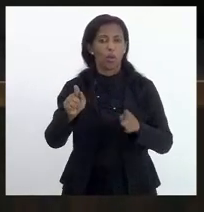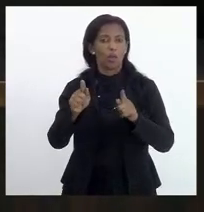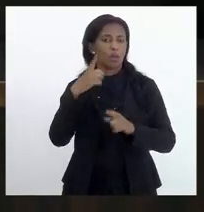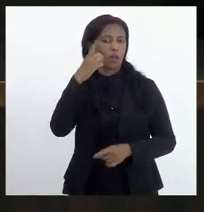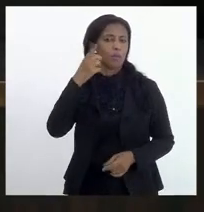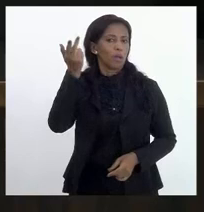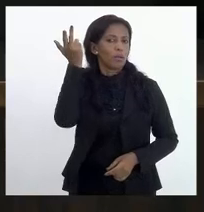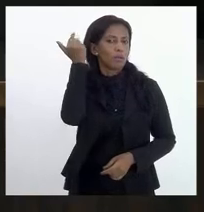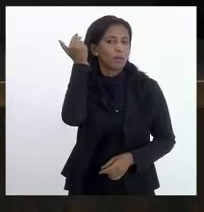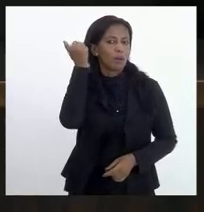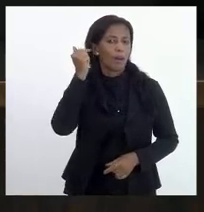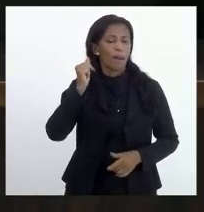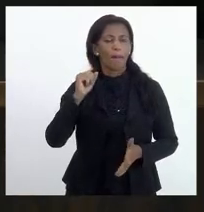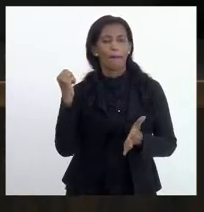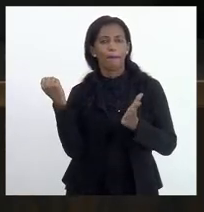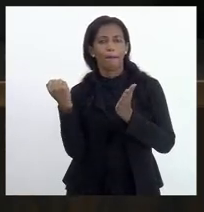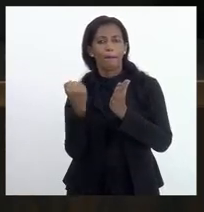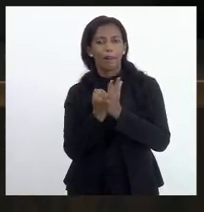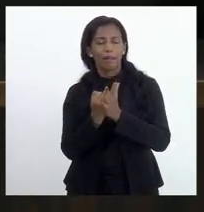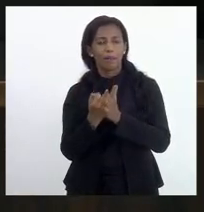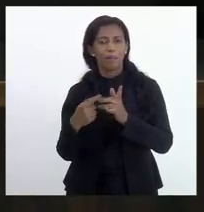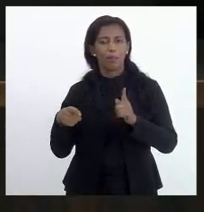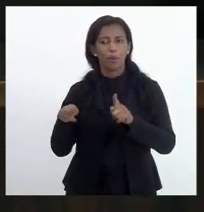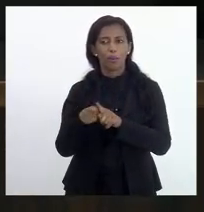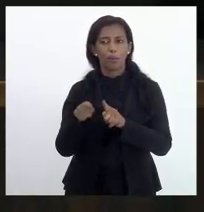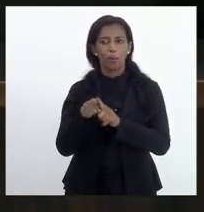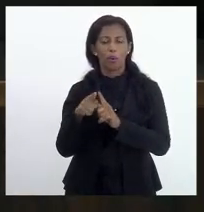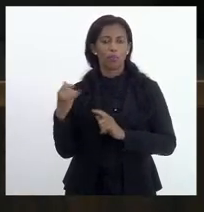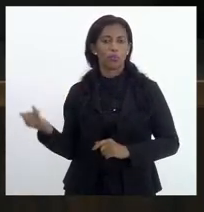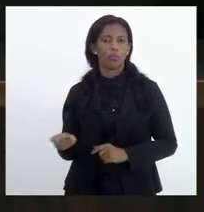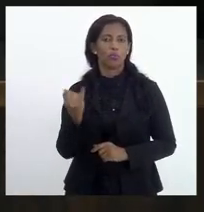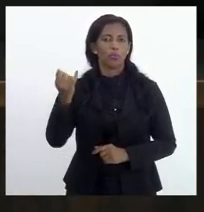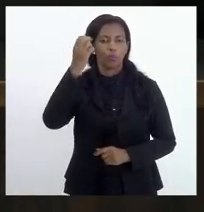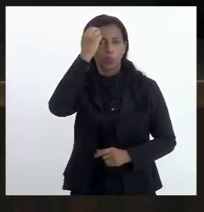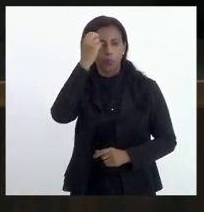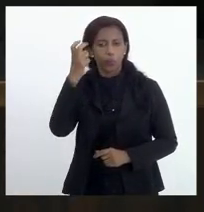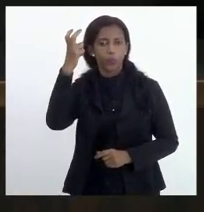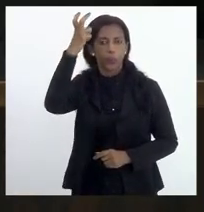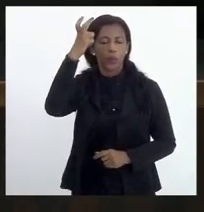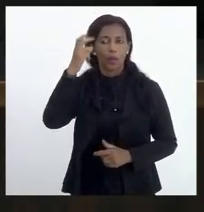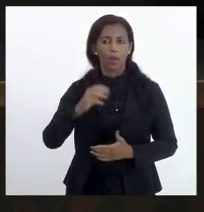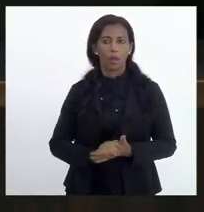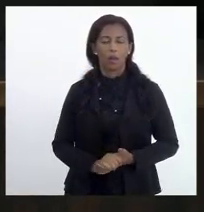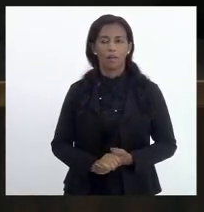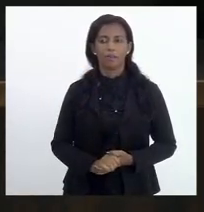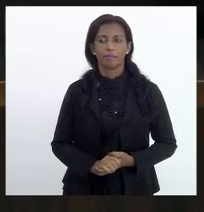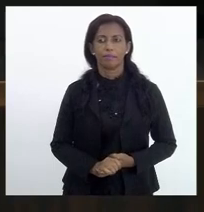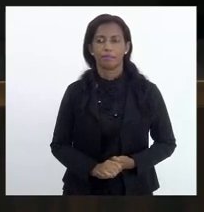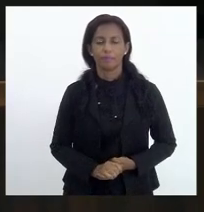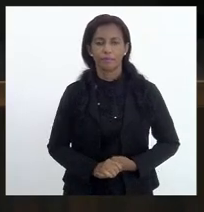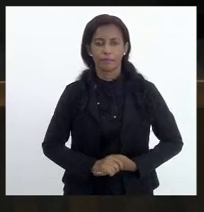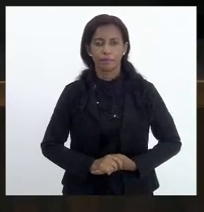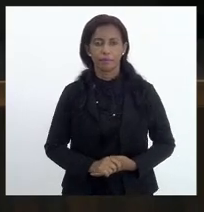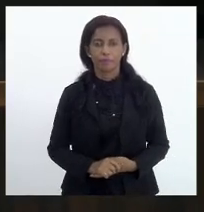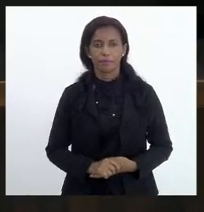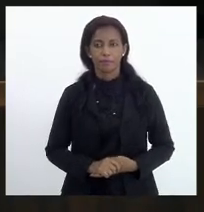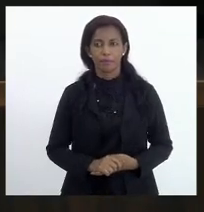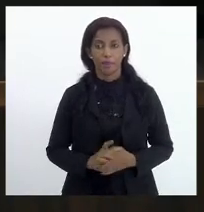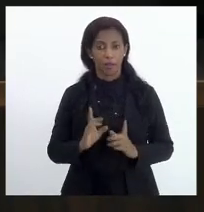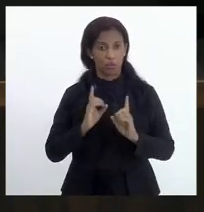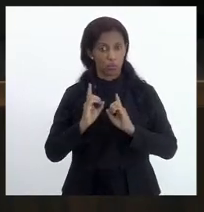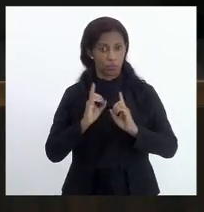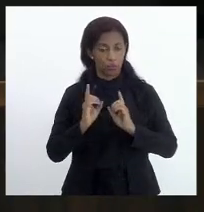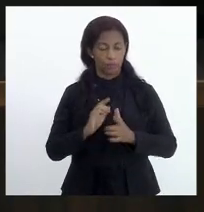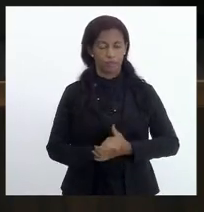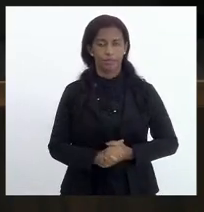declara patrimônio imaterial do Estado do Rio de Janeiro, seu relevante valor histórico e cultural, a turma, ok. Em